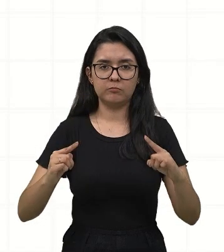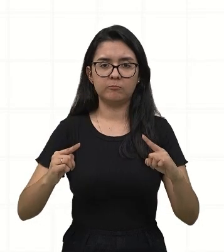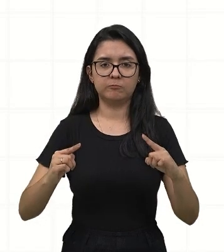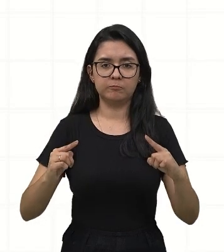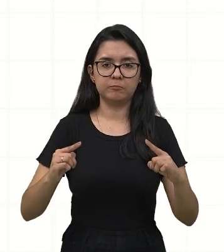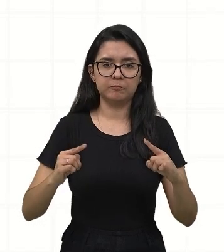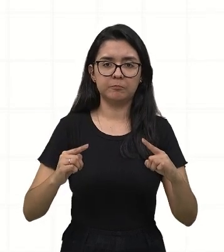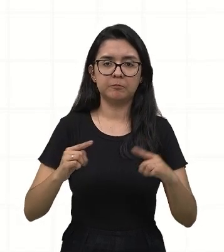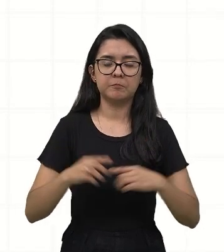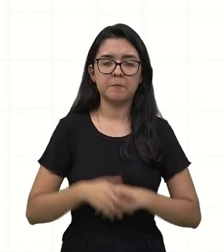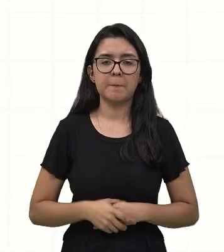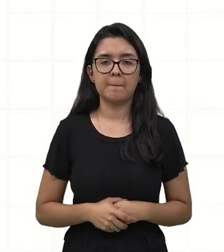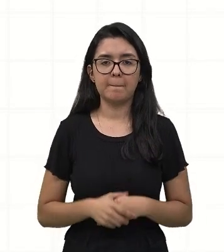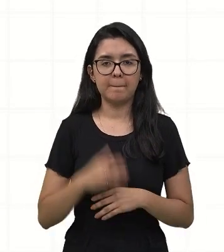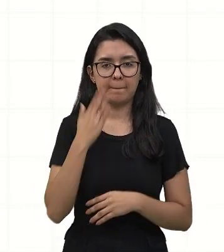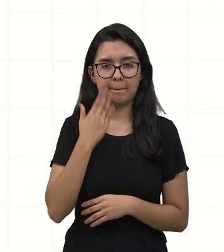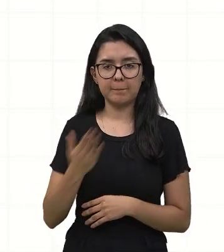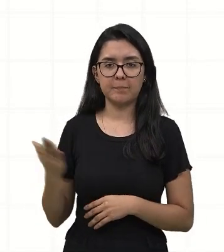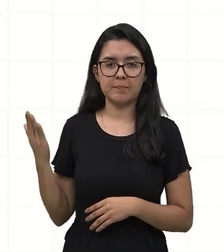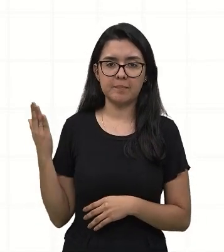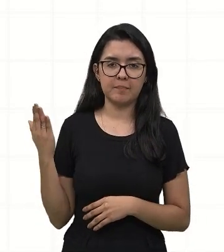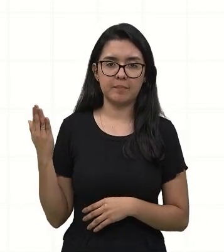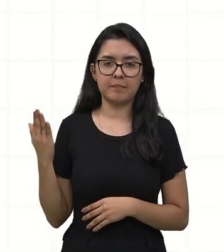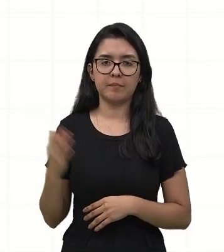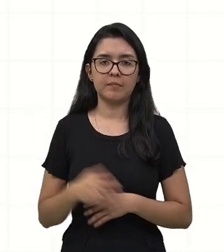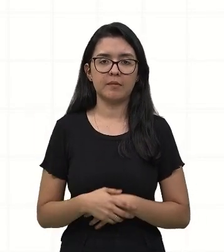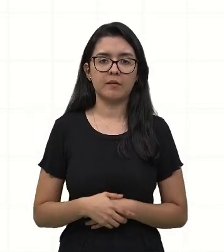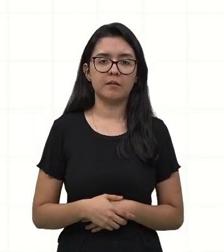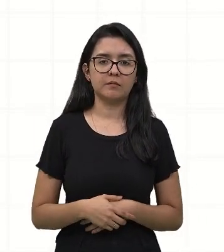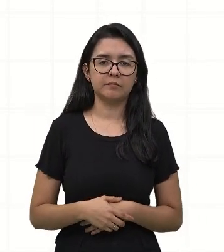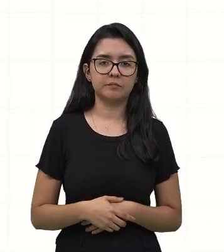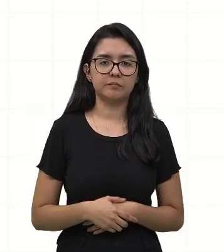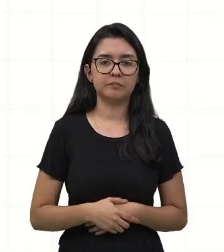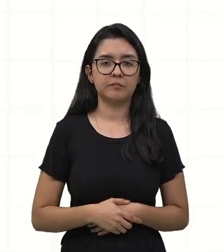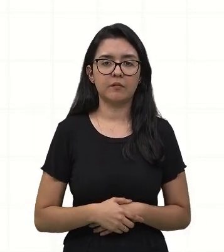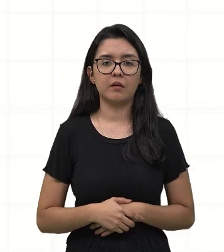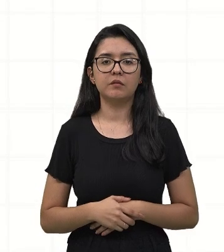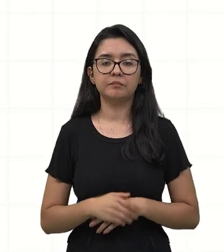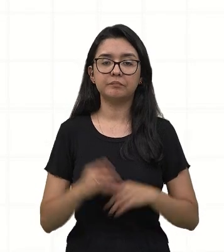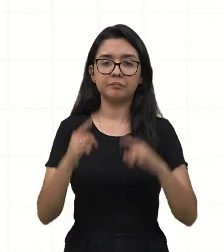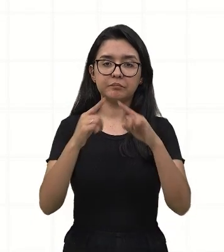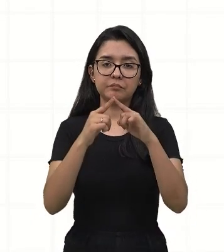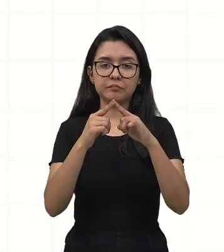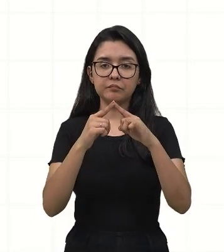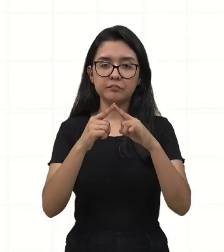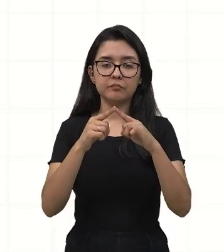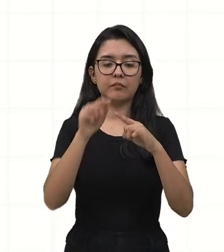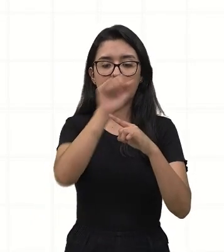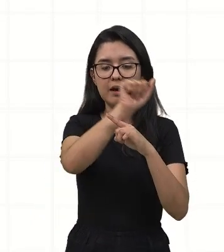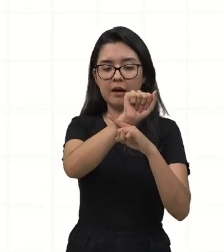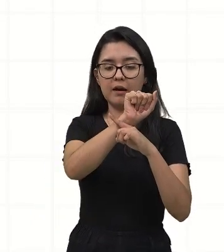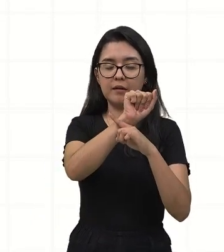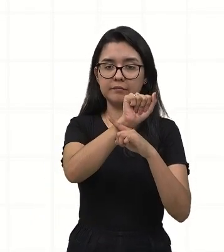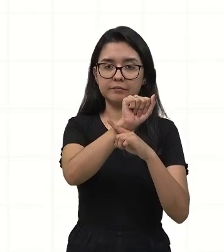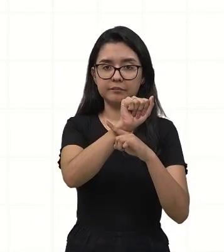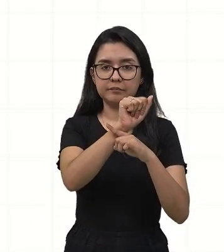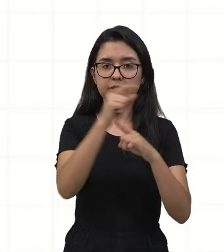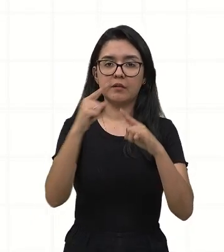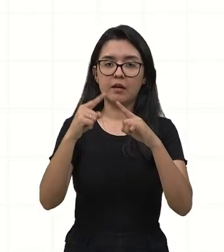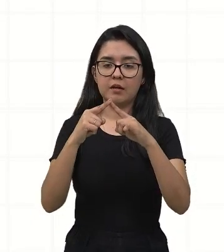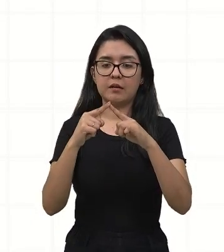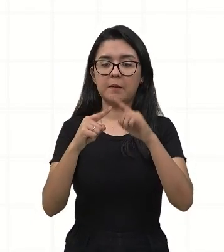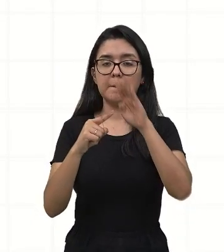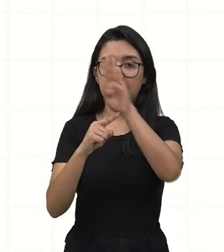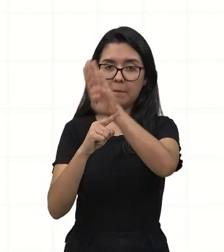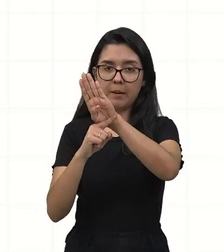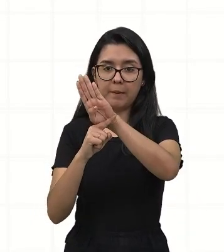chamar aqui de O, tá bom? Vou chamar aqui de A e aqui B, tá bom?